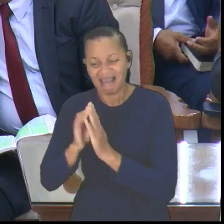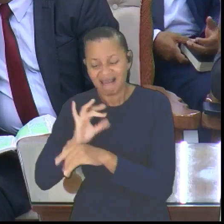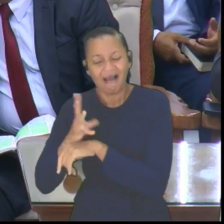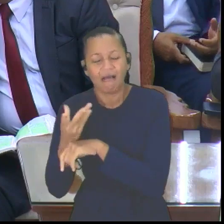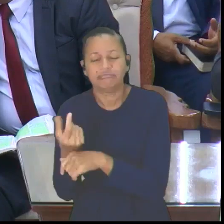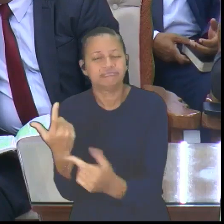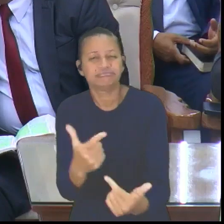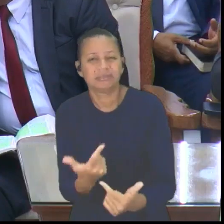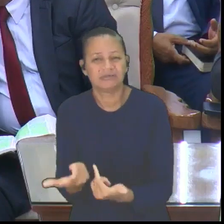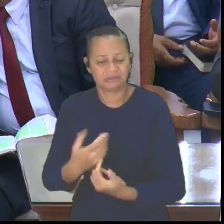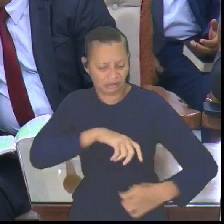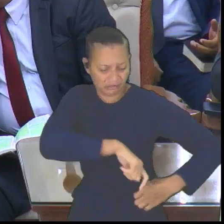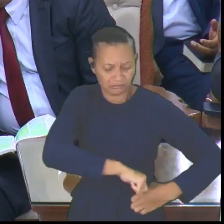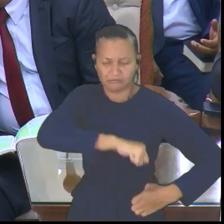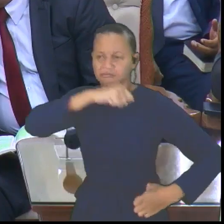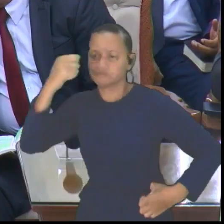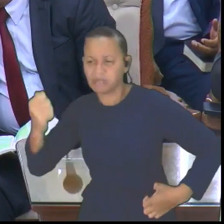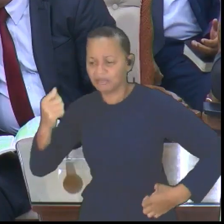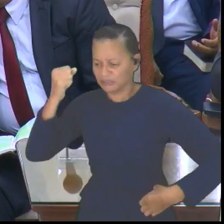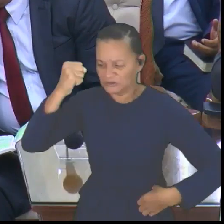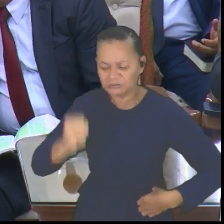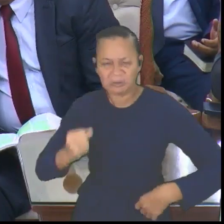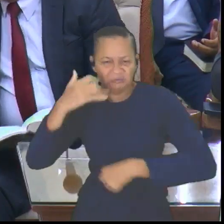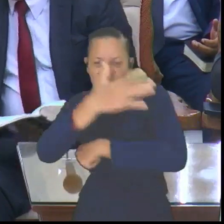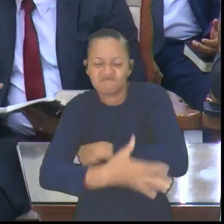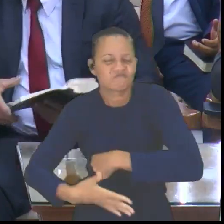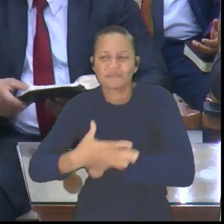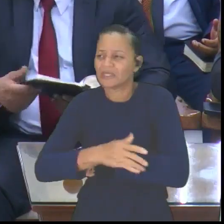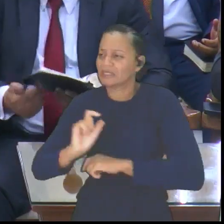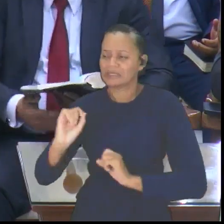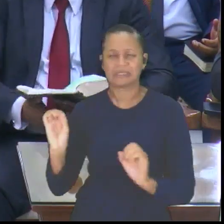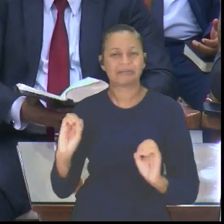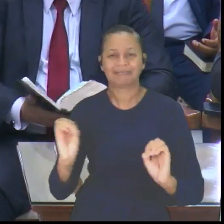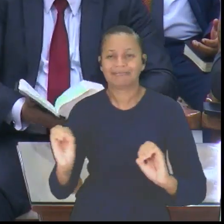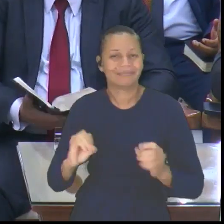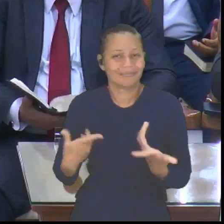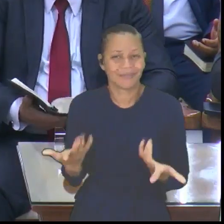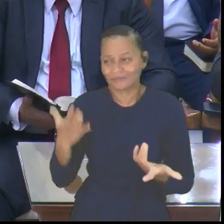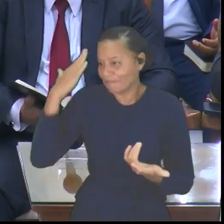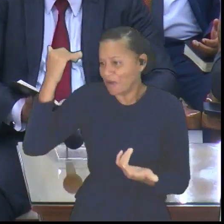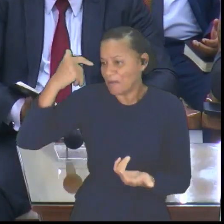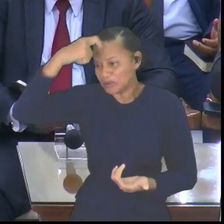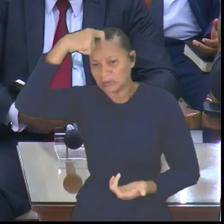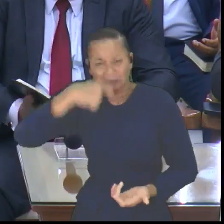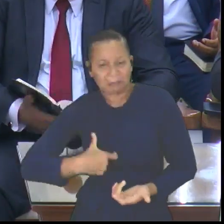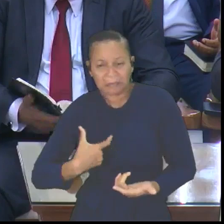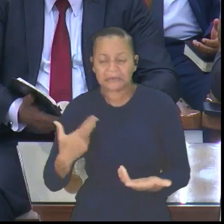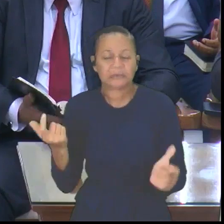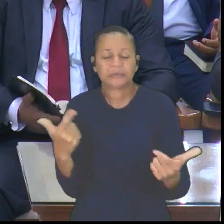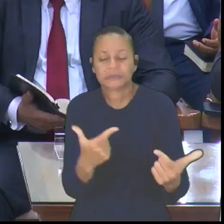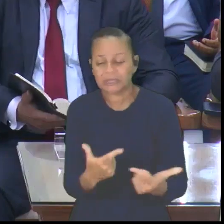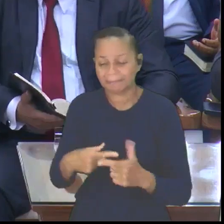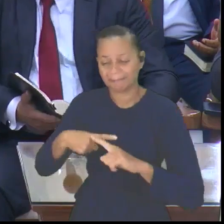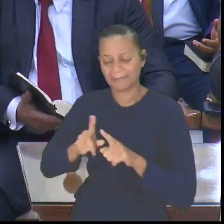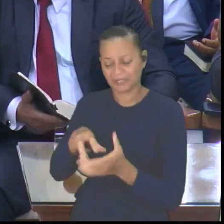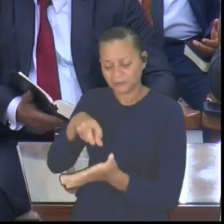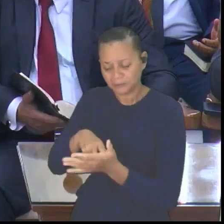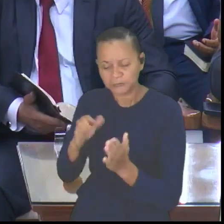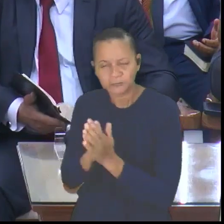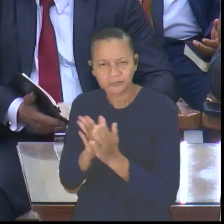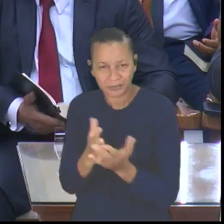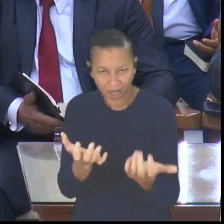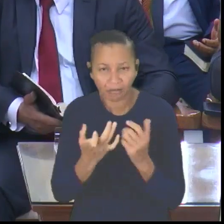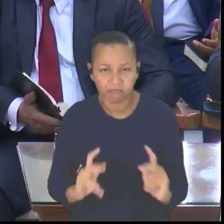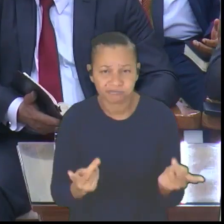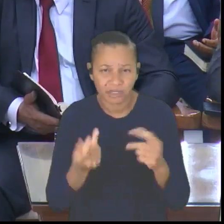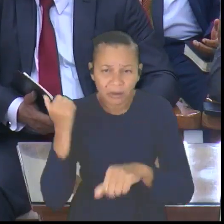tinha armas, a igreja não tinha influência, mas tinha joelhos no chão. Você quer ter vitória?